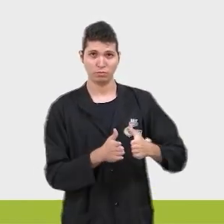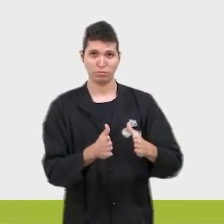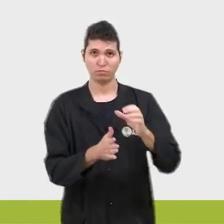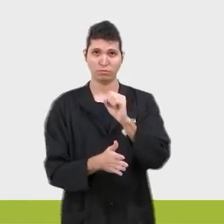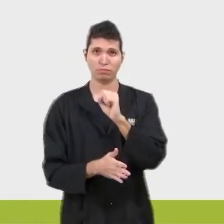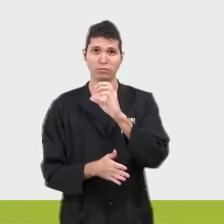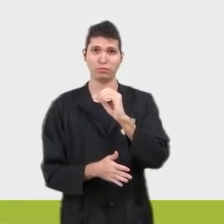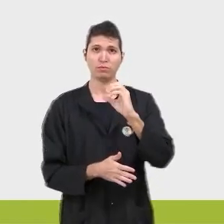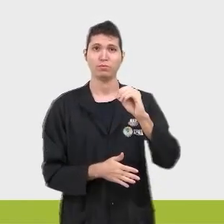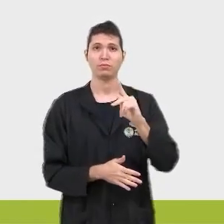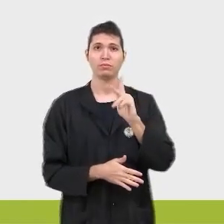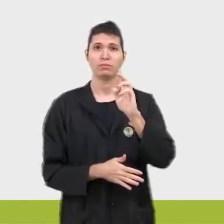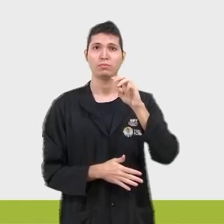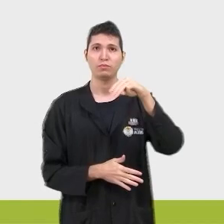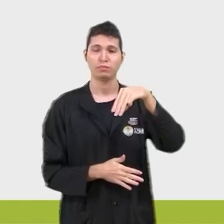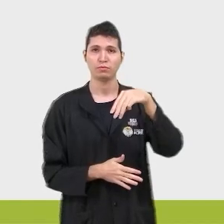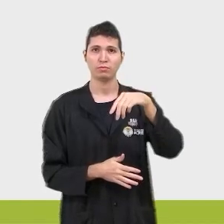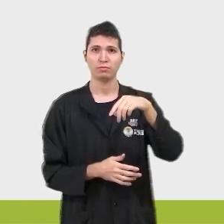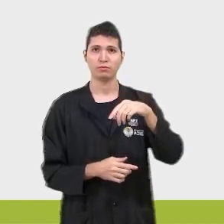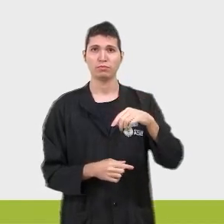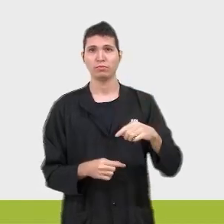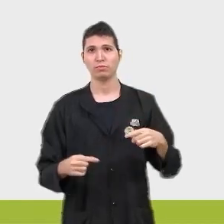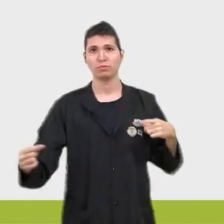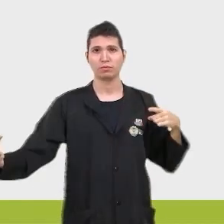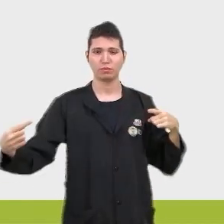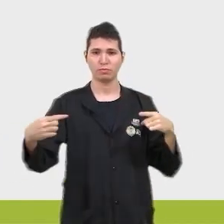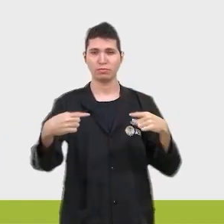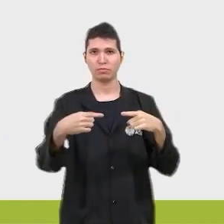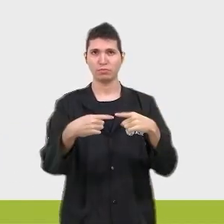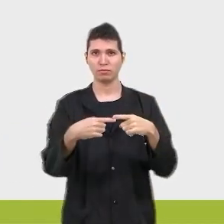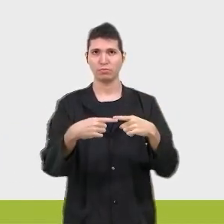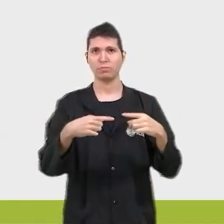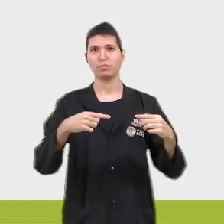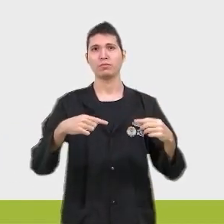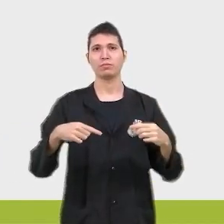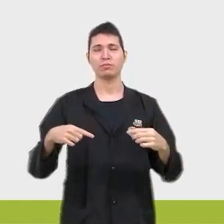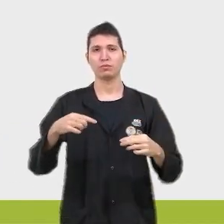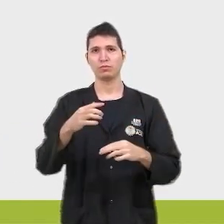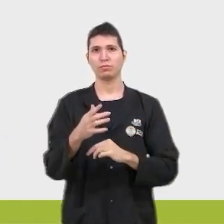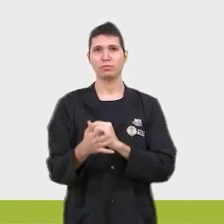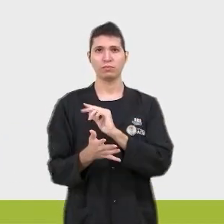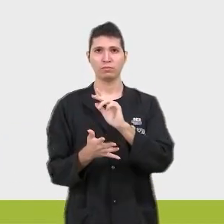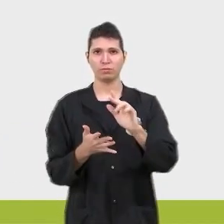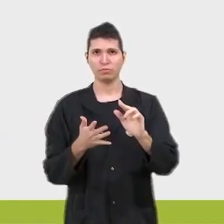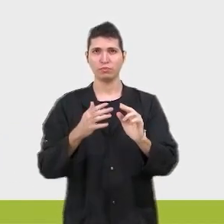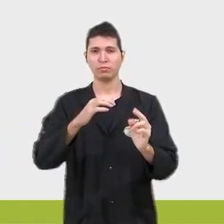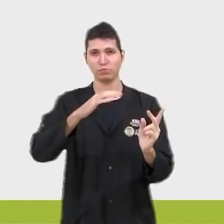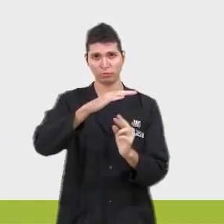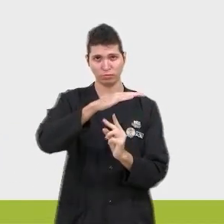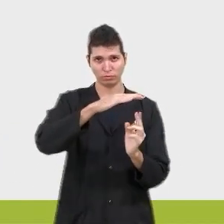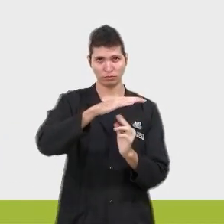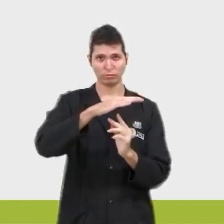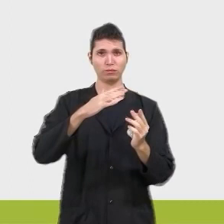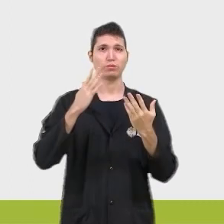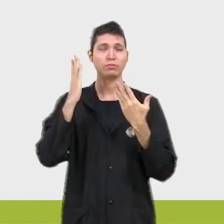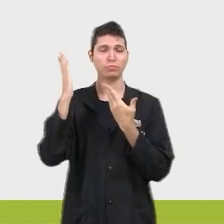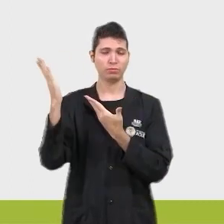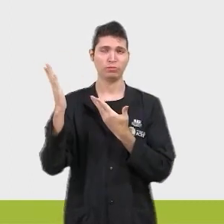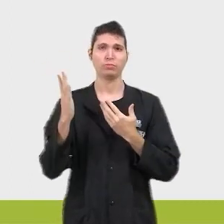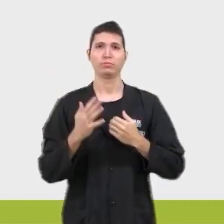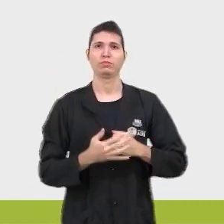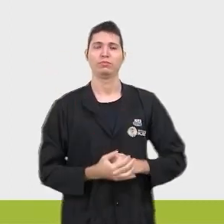quilômetros interligará parques do centro-oeste do Brasil. Essa parte aí nós já vimos. E aí,